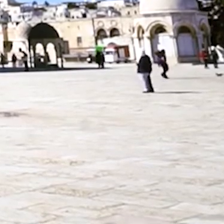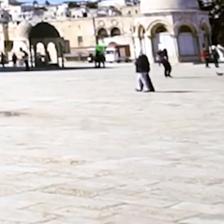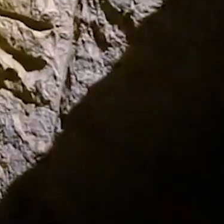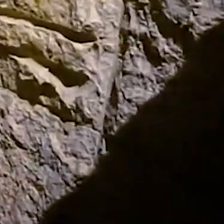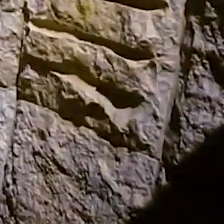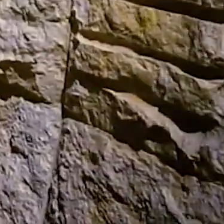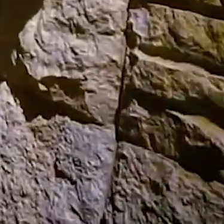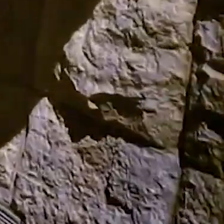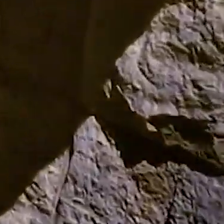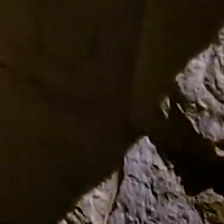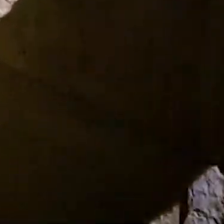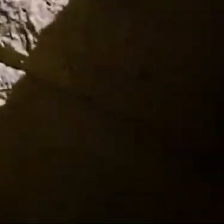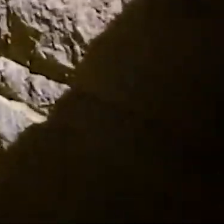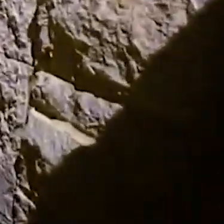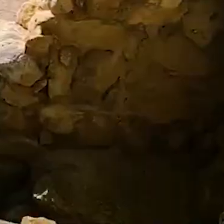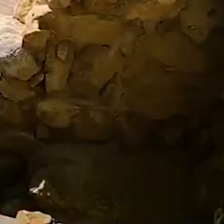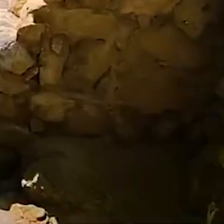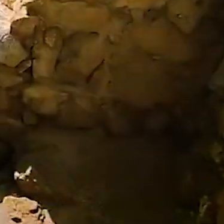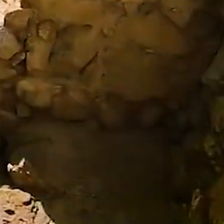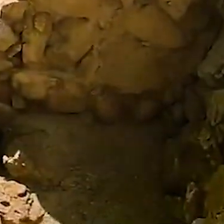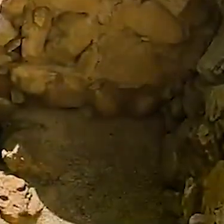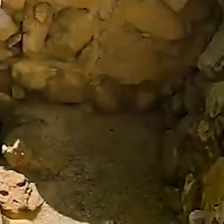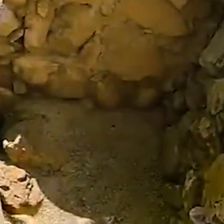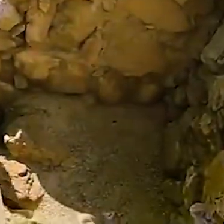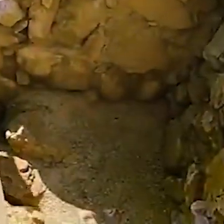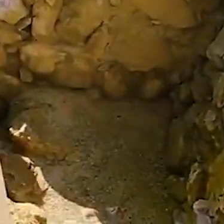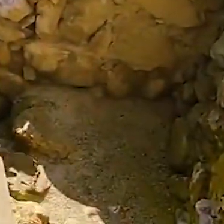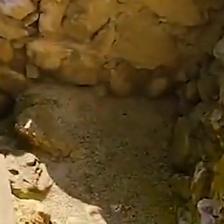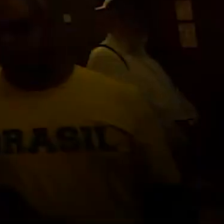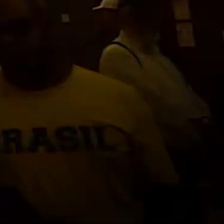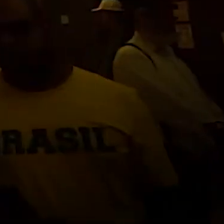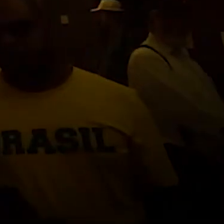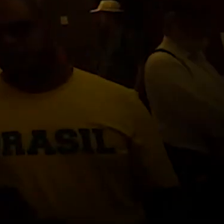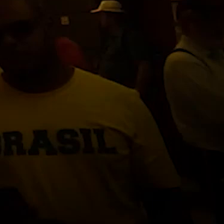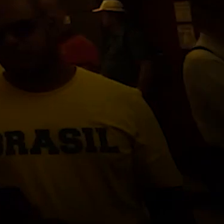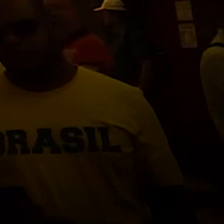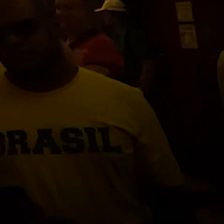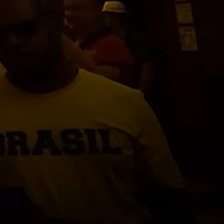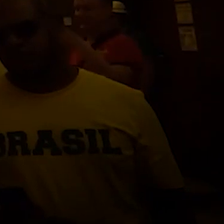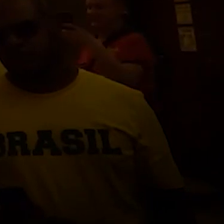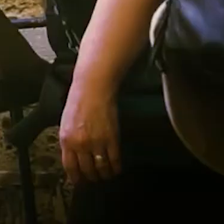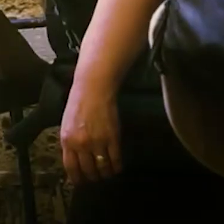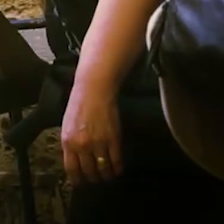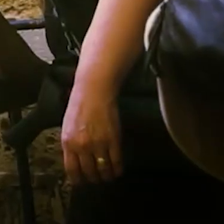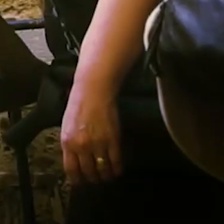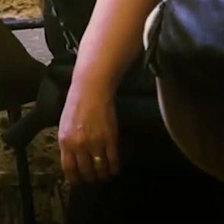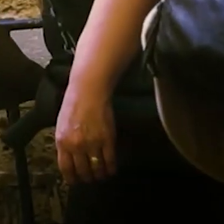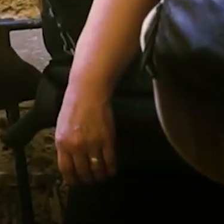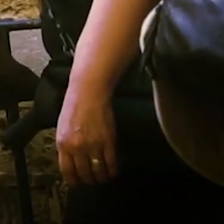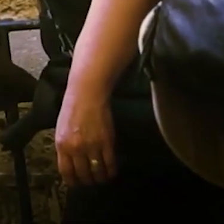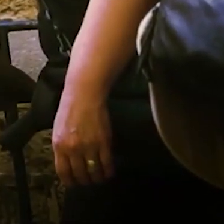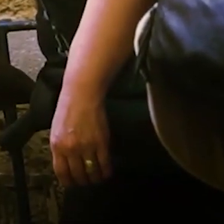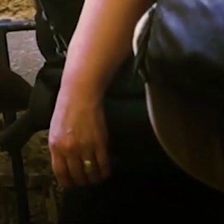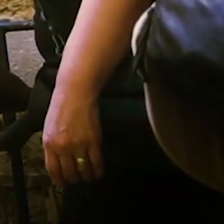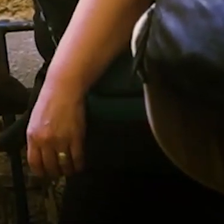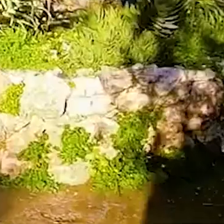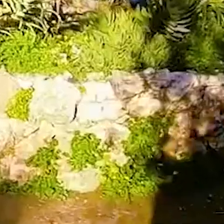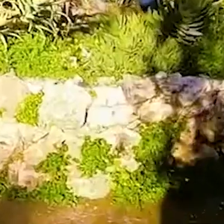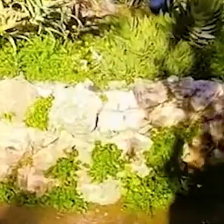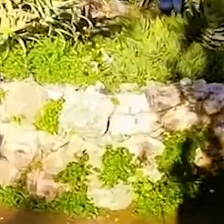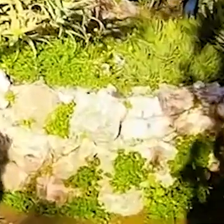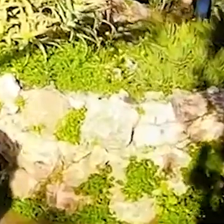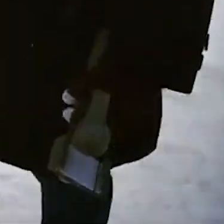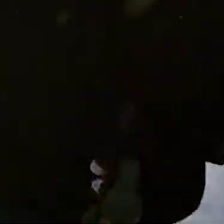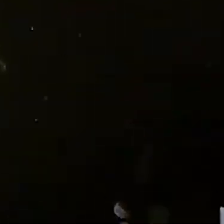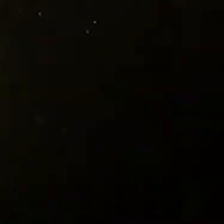grande oportunidade. Você andará pelas ruas onde o próprio Jesus e seus discípulos andaram. Conhecerá